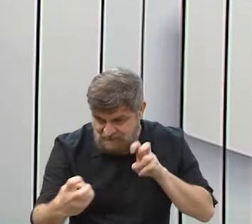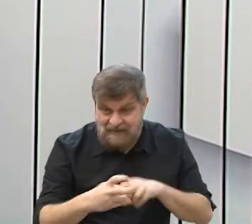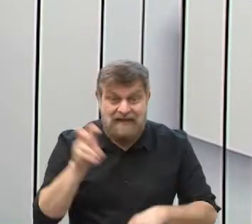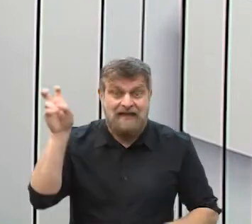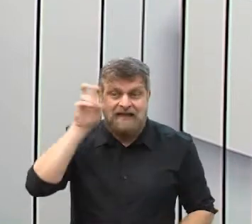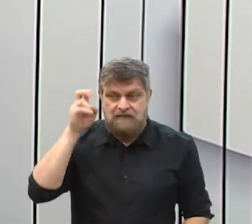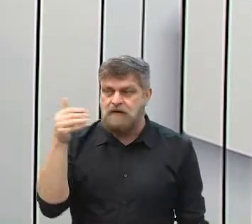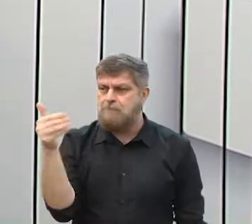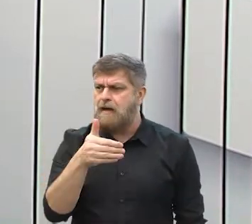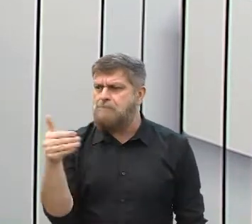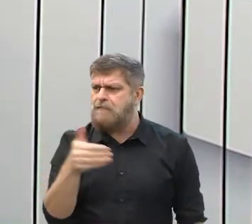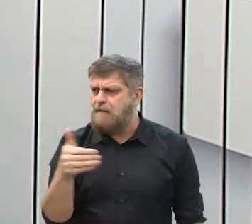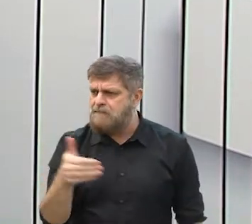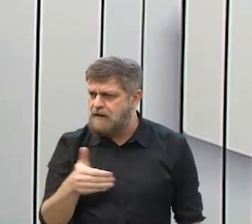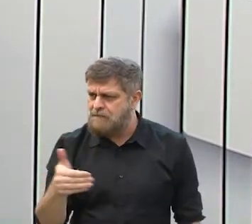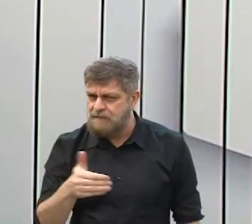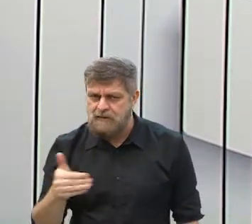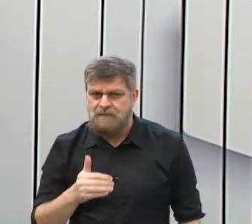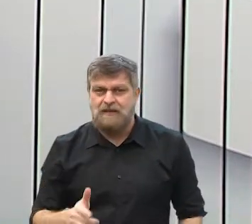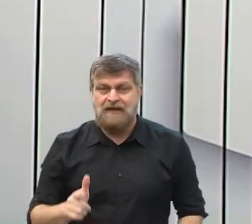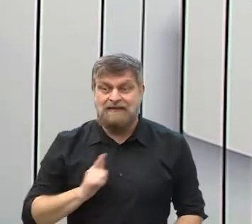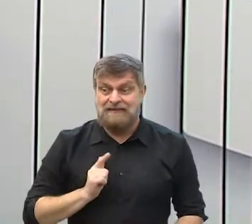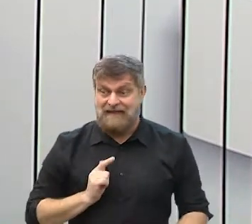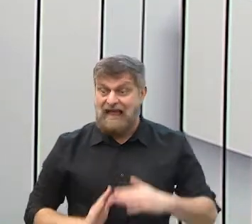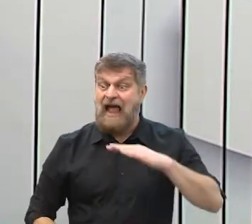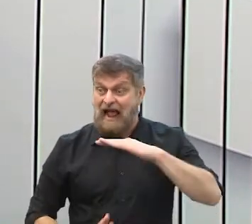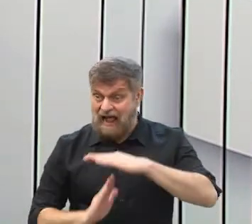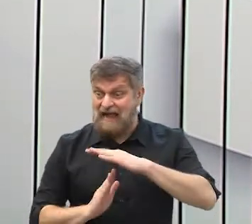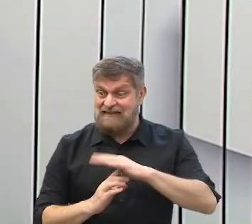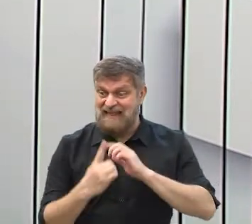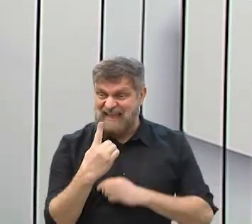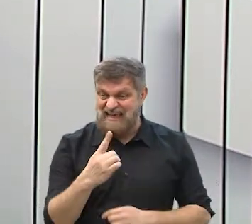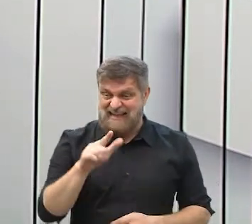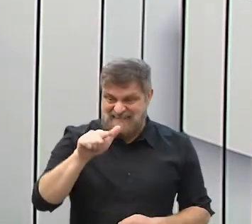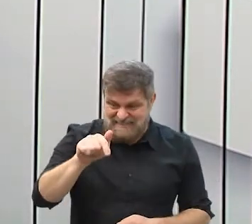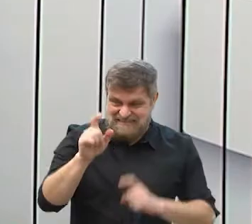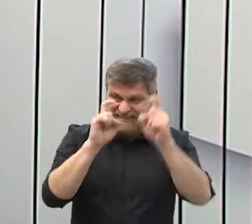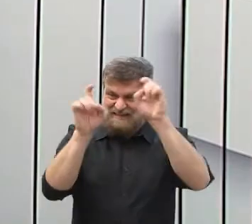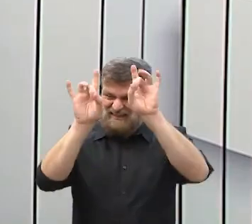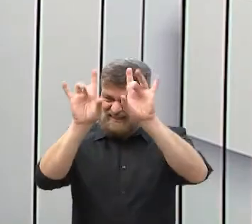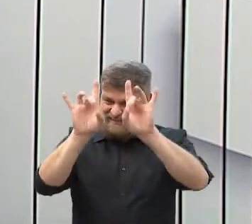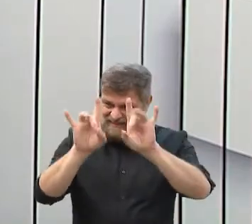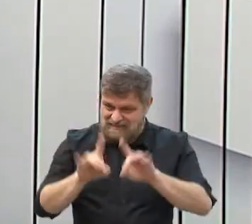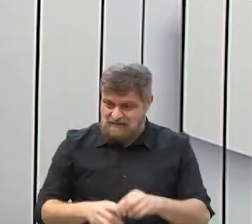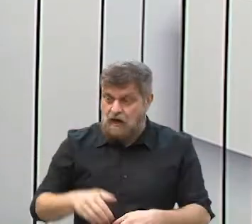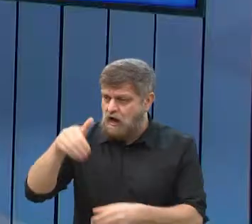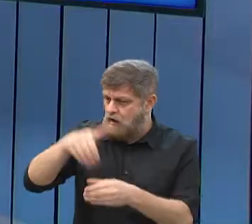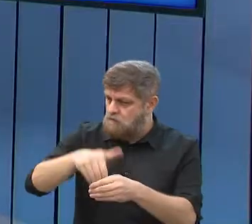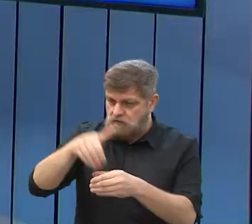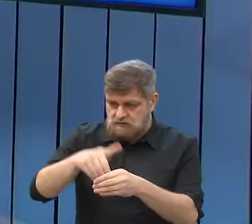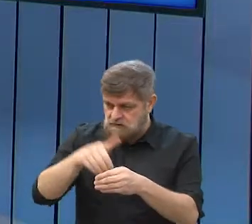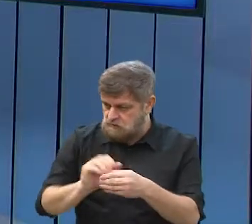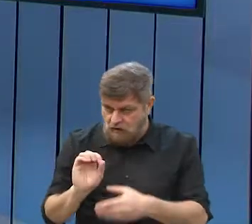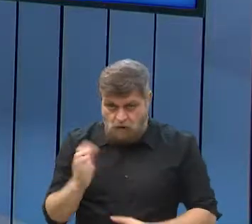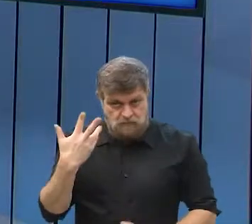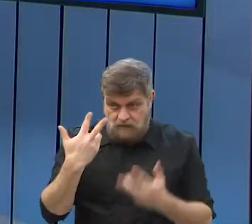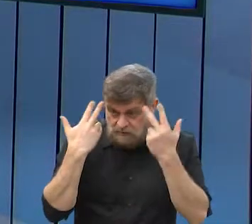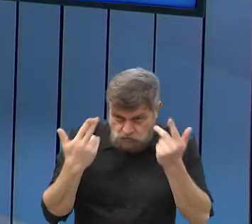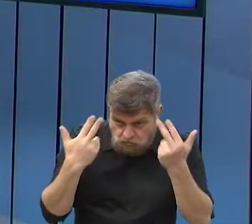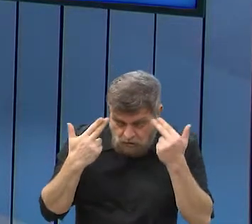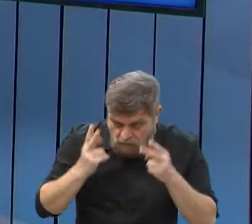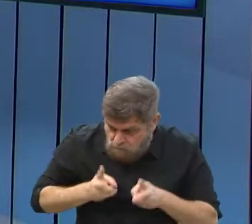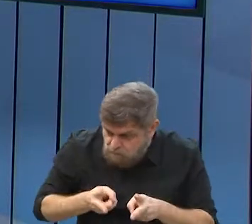quinta-feira, 14, 15, até 17 reuniões, uma atrás da outra. Então, as votações elas continuam acontecendo